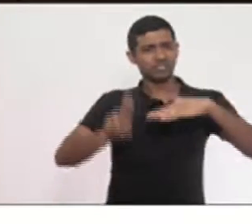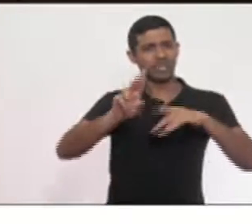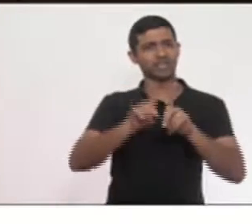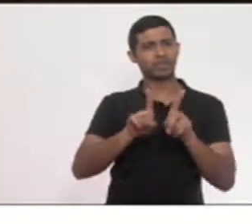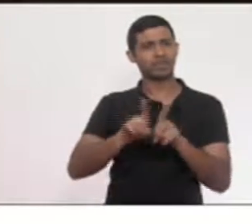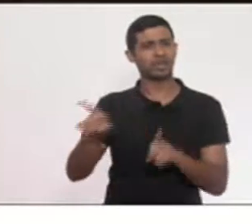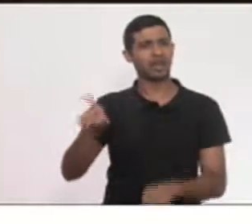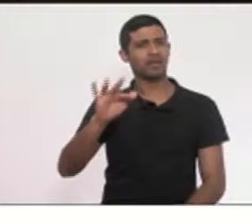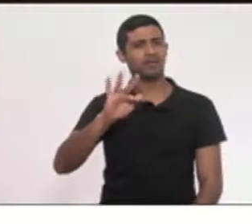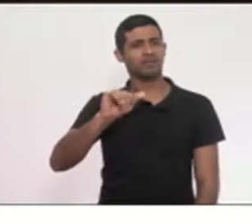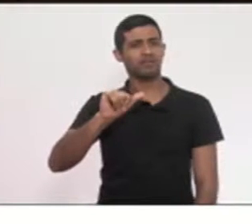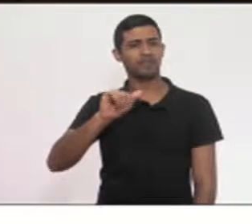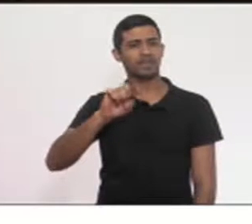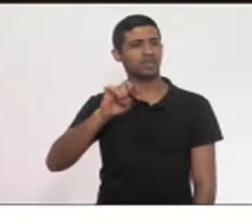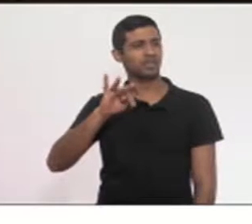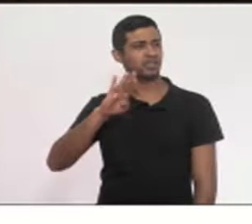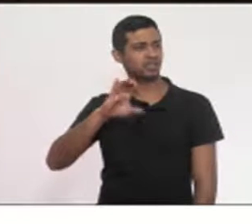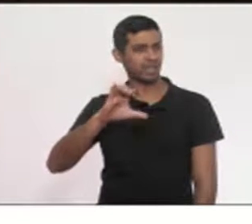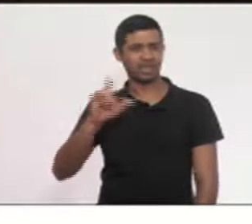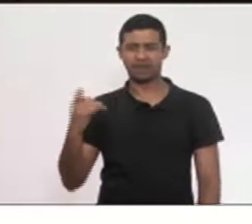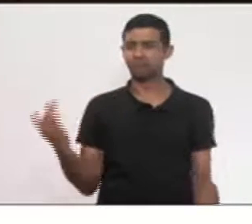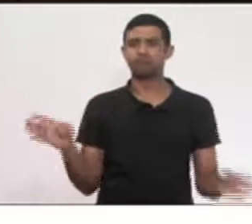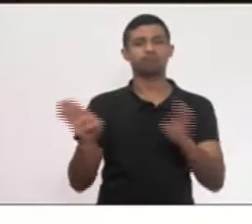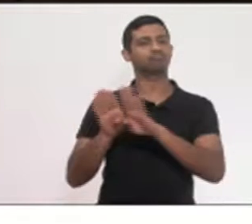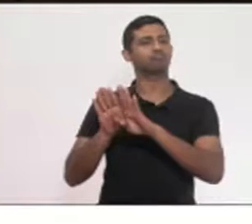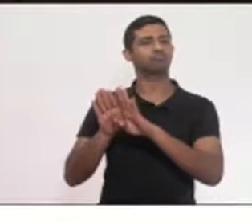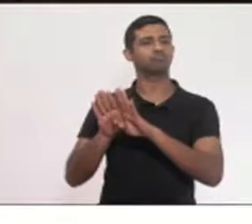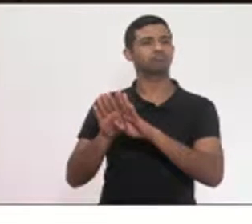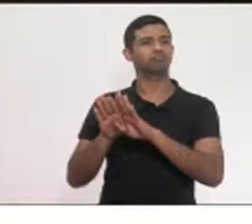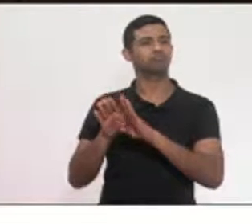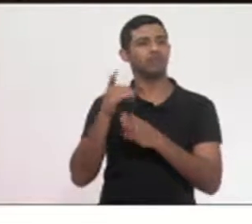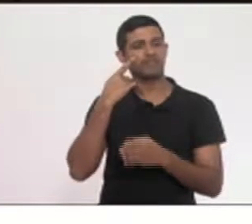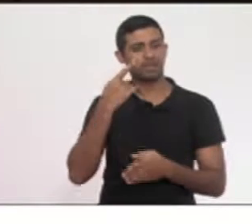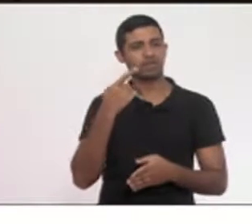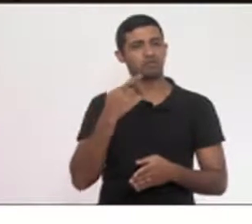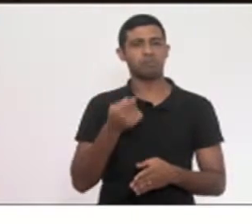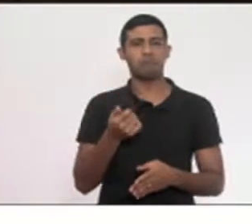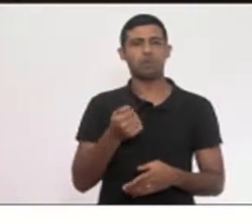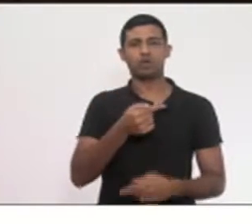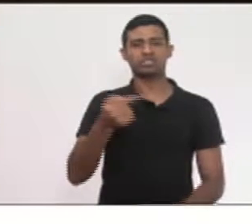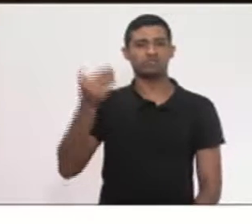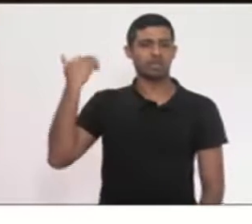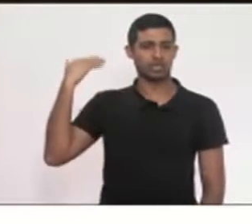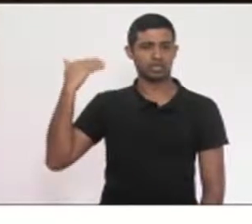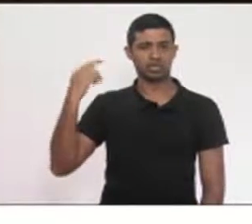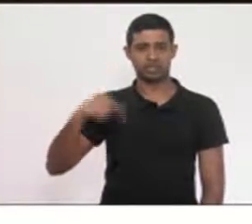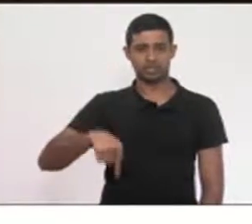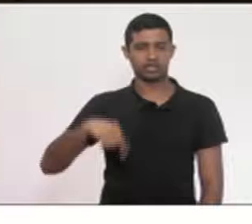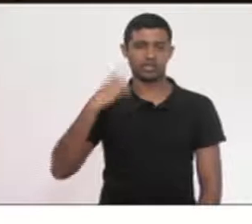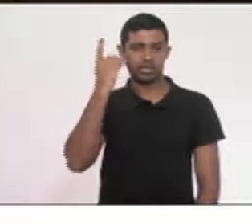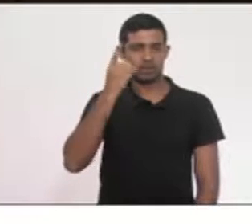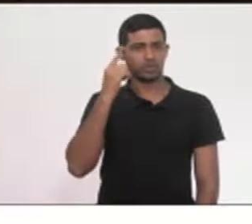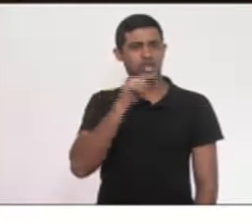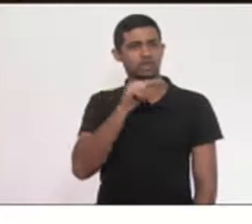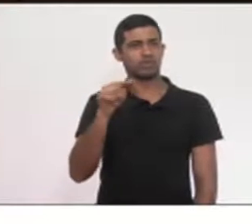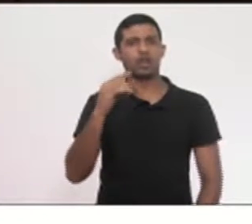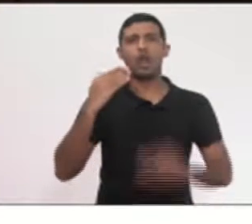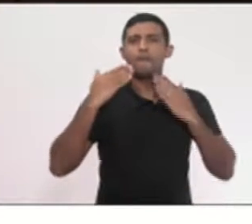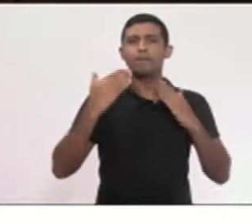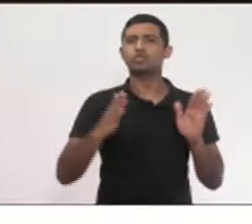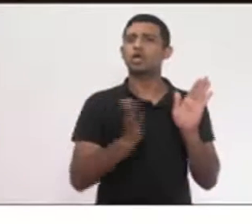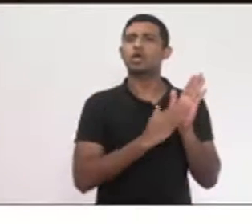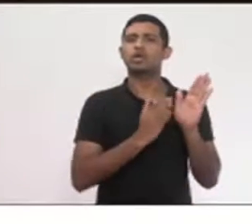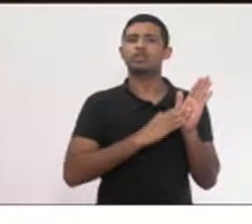fechar suas portas. Há poucas semanas, deputados dessa casa apresentaram um pedido de CPI sobre